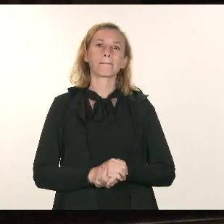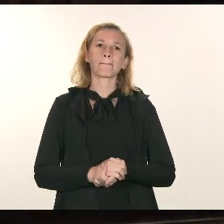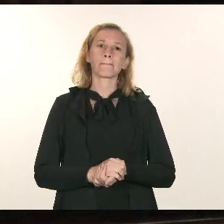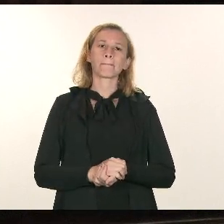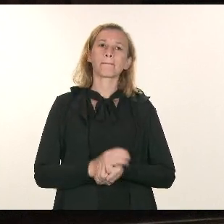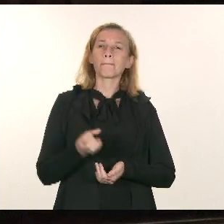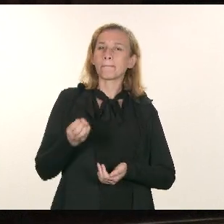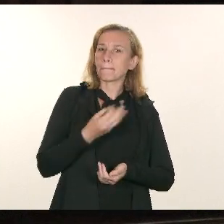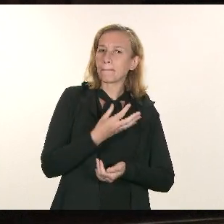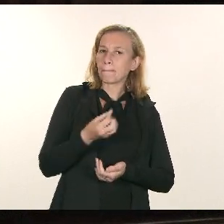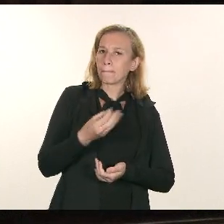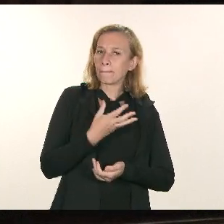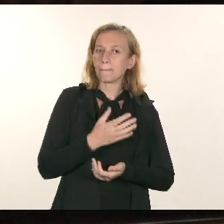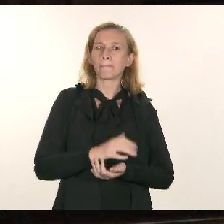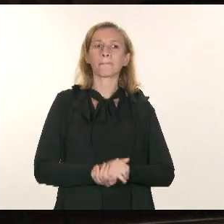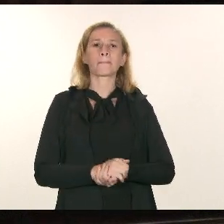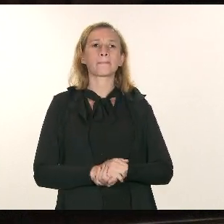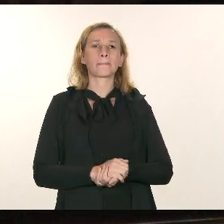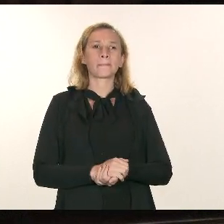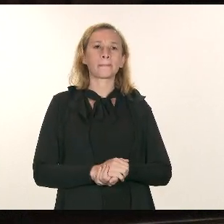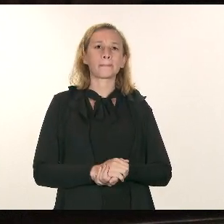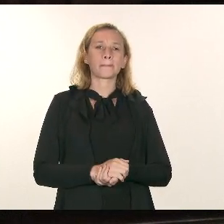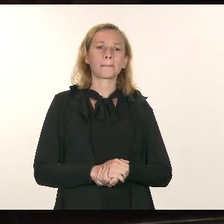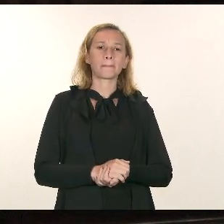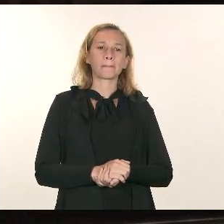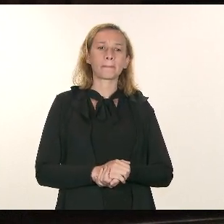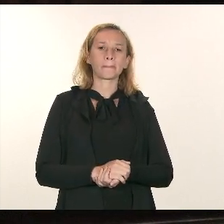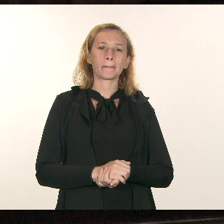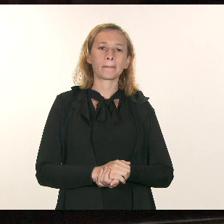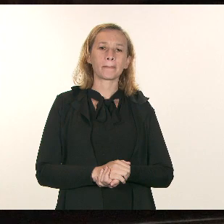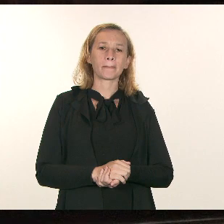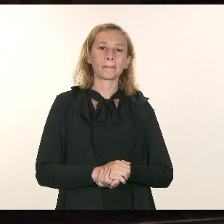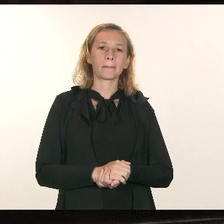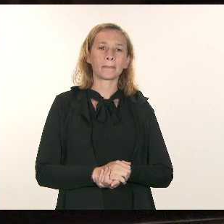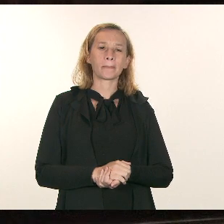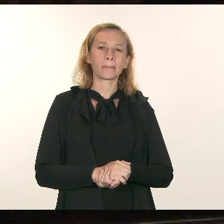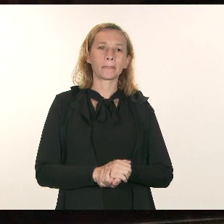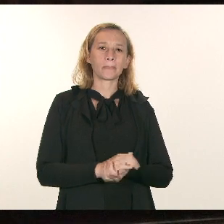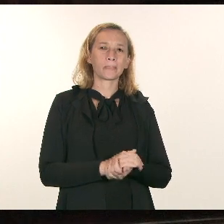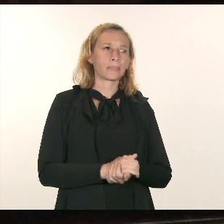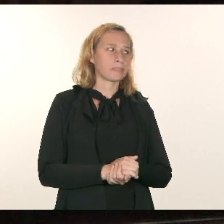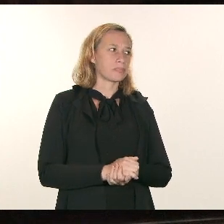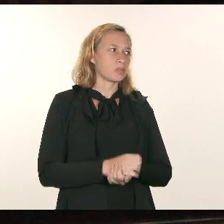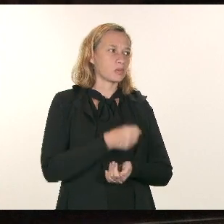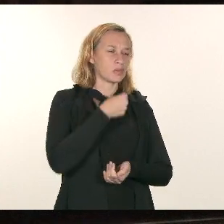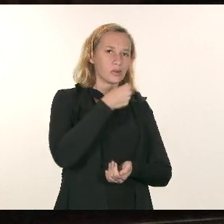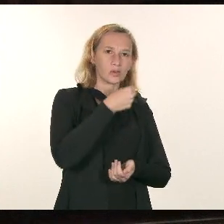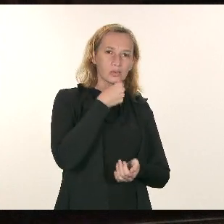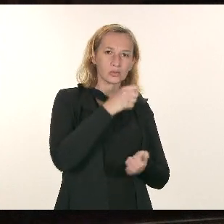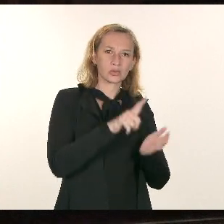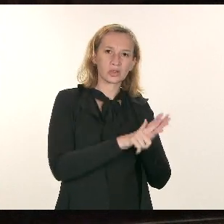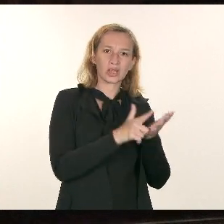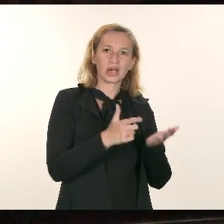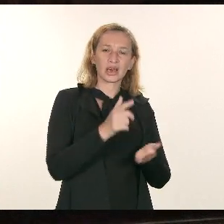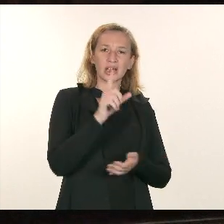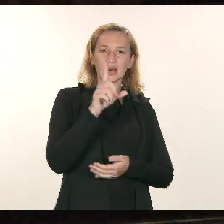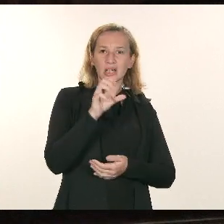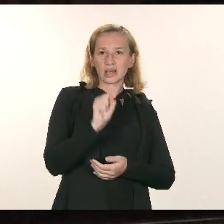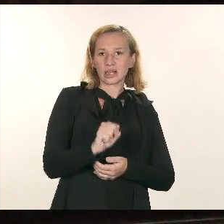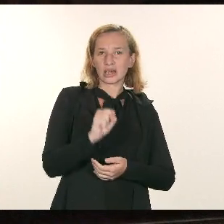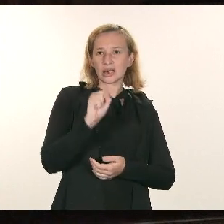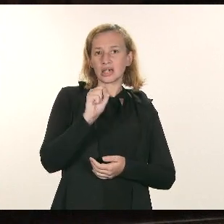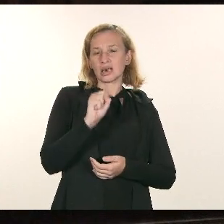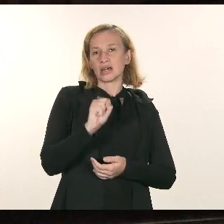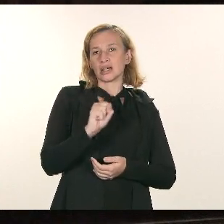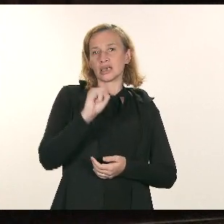recentemente publicada, em que o jornalista Sidney Rezende